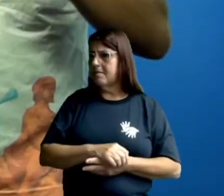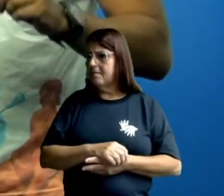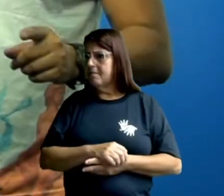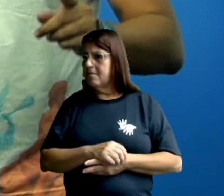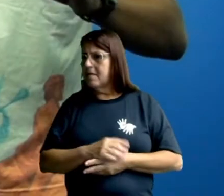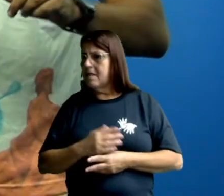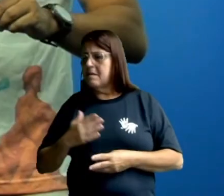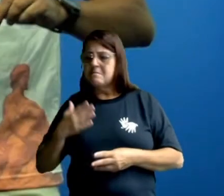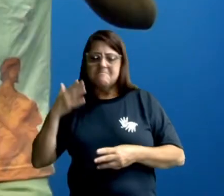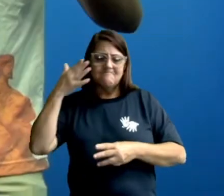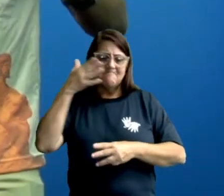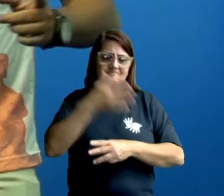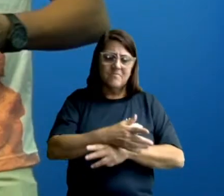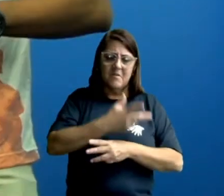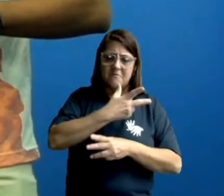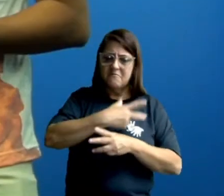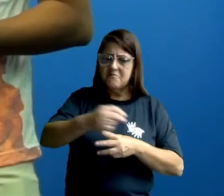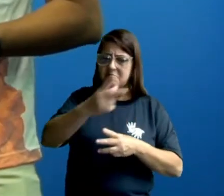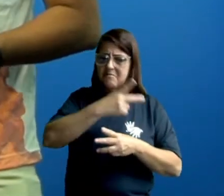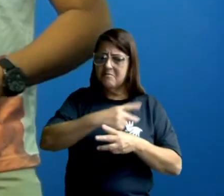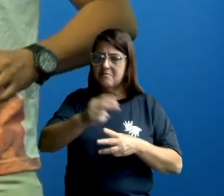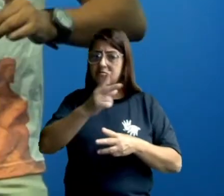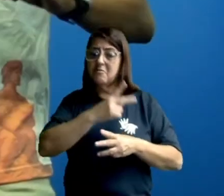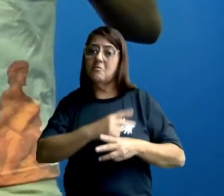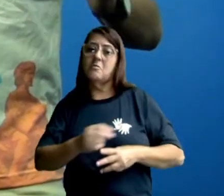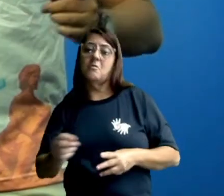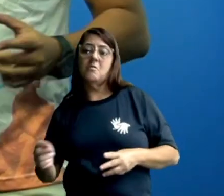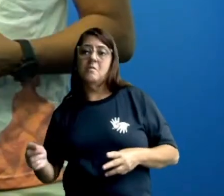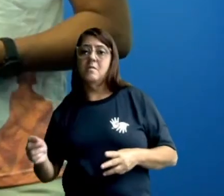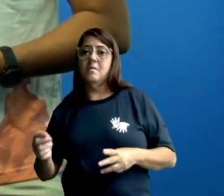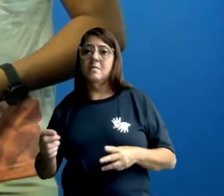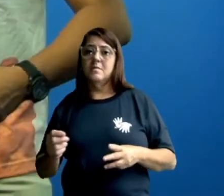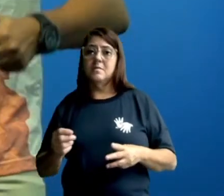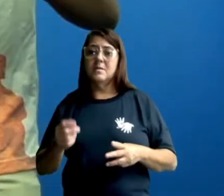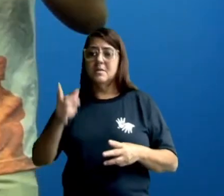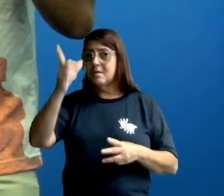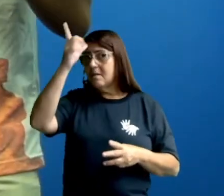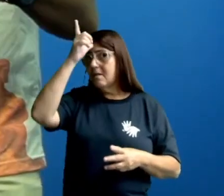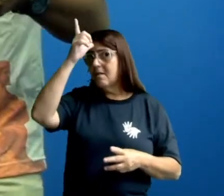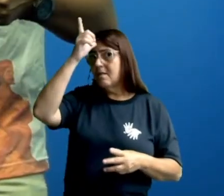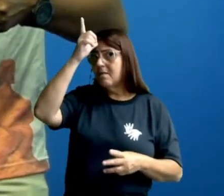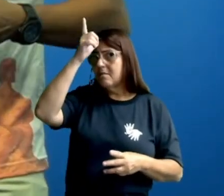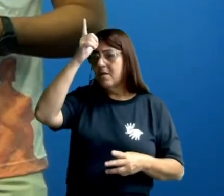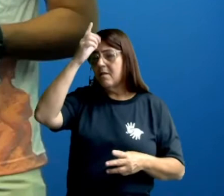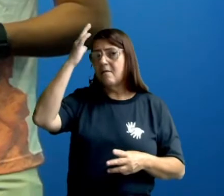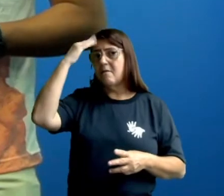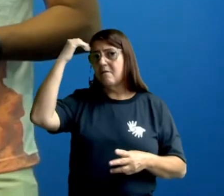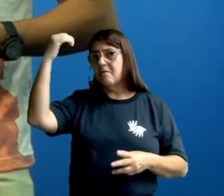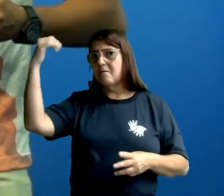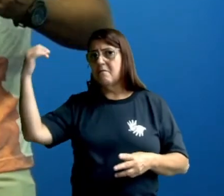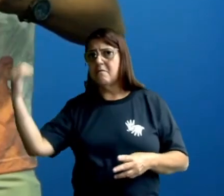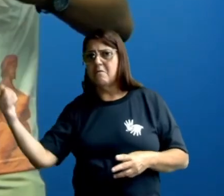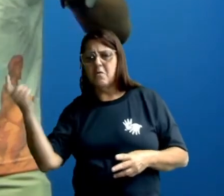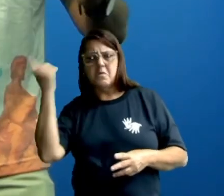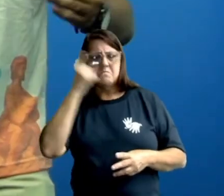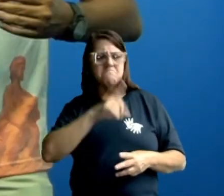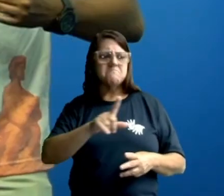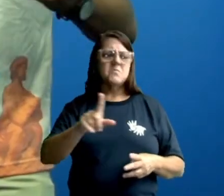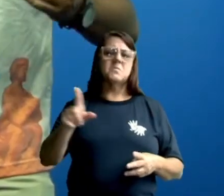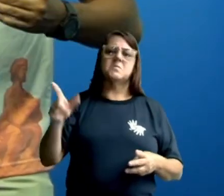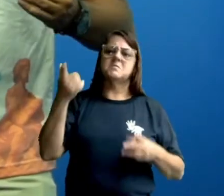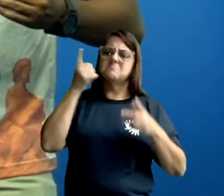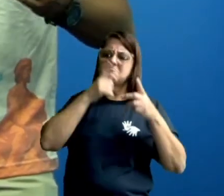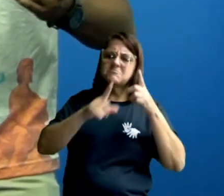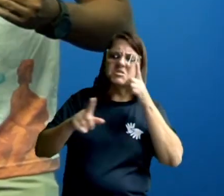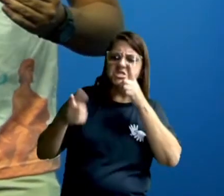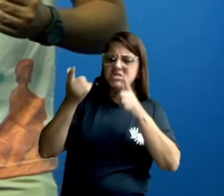vai falar sobre justamente as vitórias do eixo, as vitórias da Alemanha. A Alemanha vai conseguir sucesso em muito